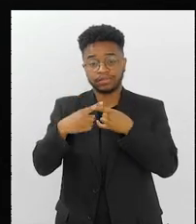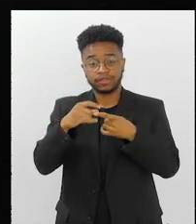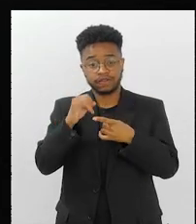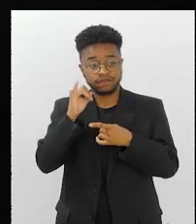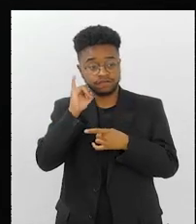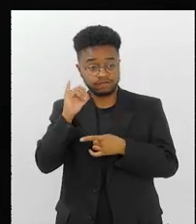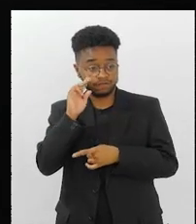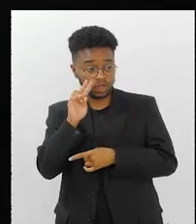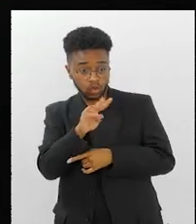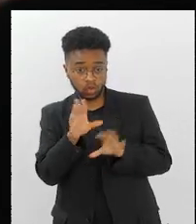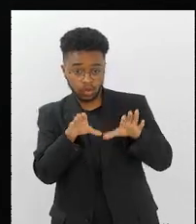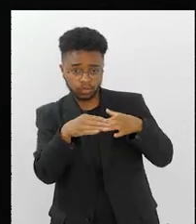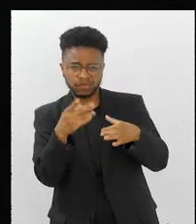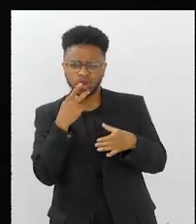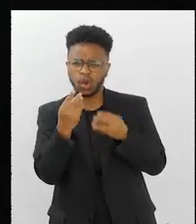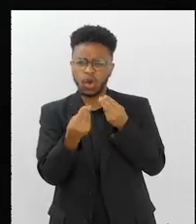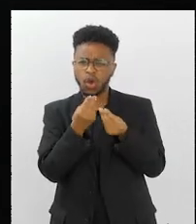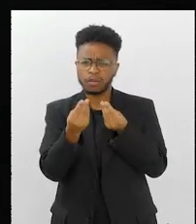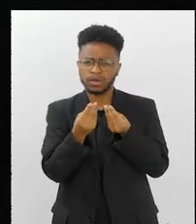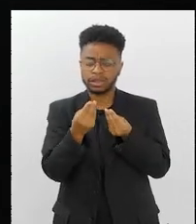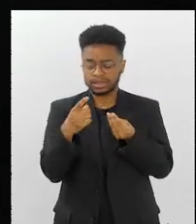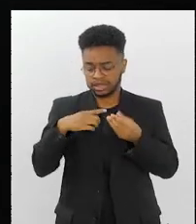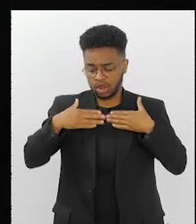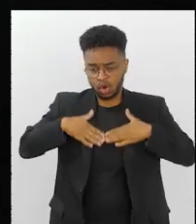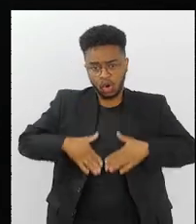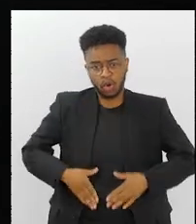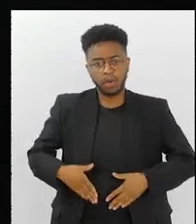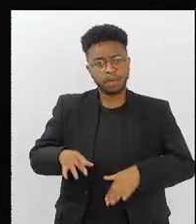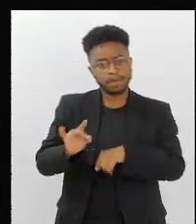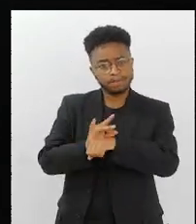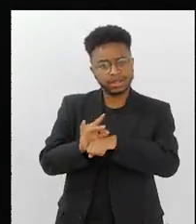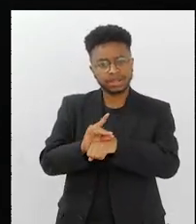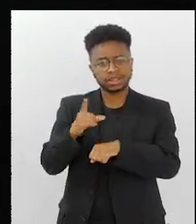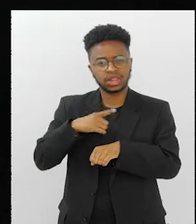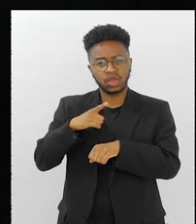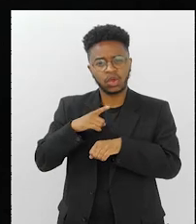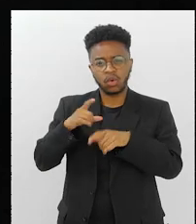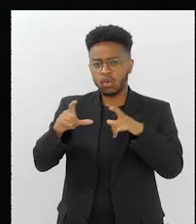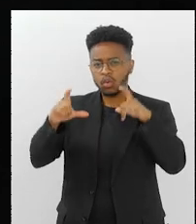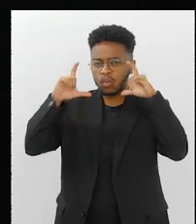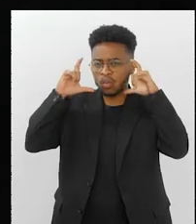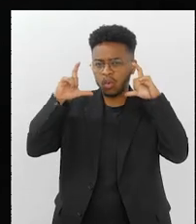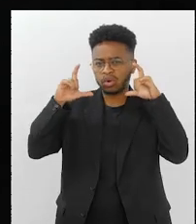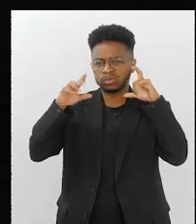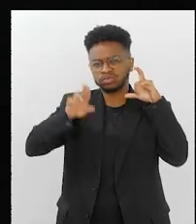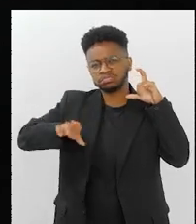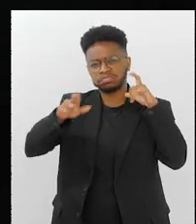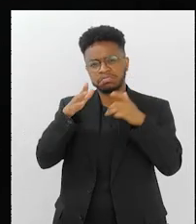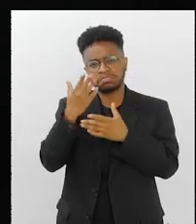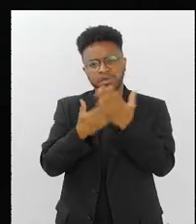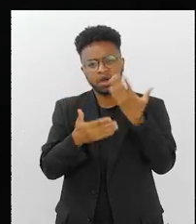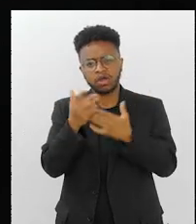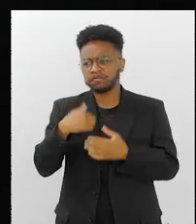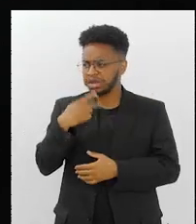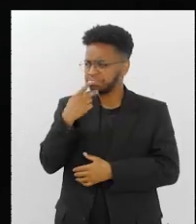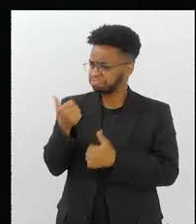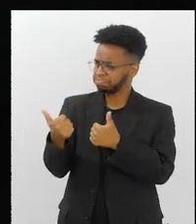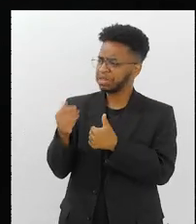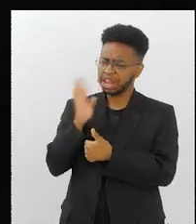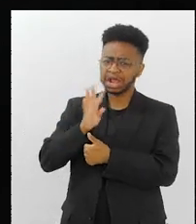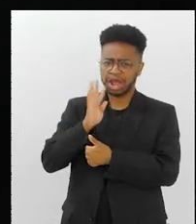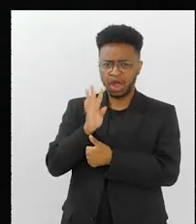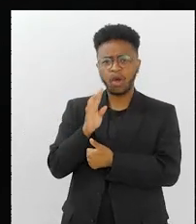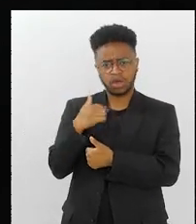olha a comissão Você fala Nossa mas tu tirou dali era uma roupa preta um uma um olho meio doido com as mãos eu falei gente que efeito